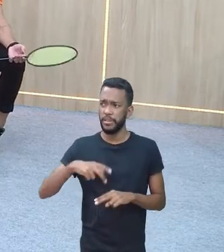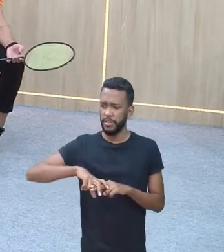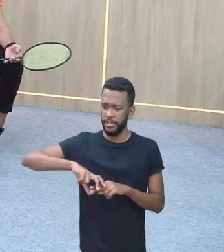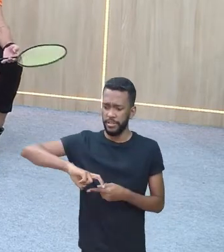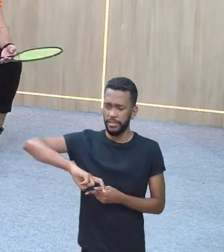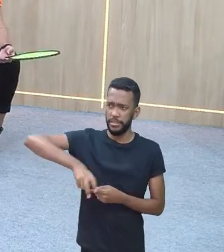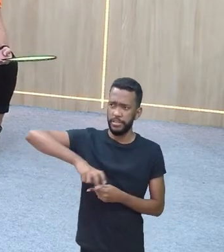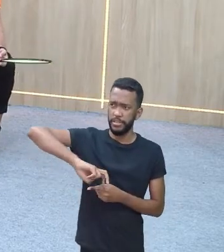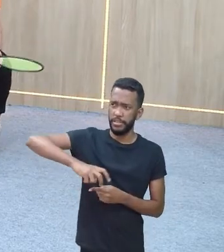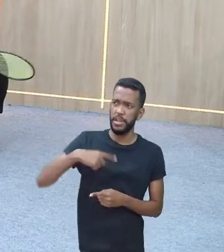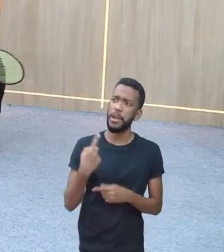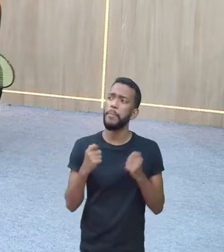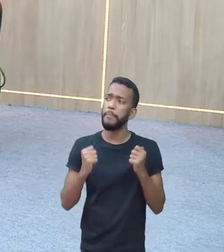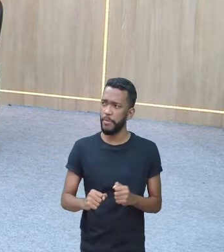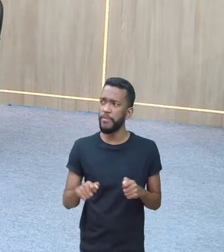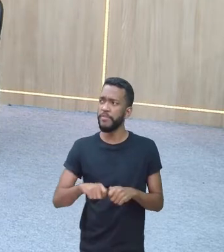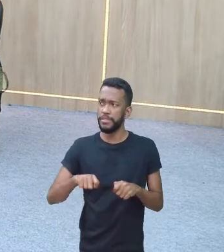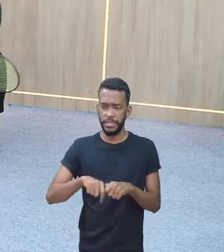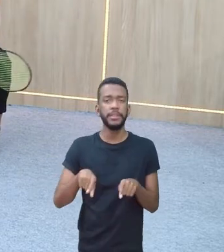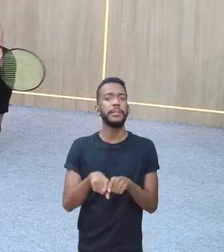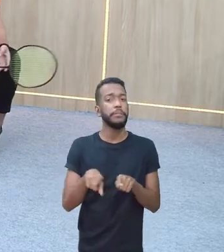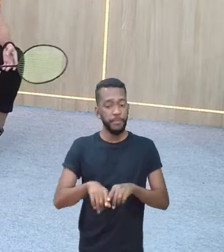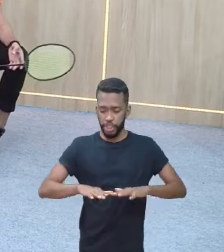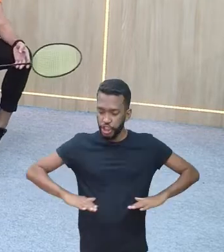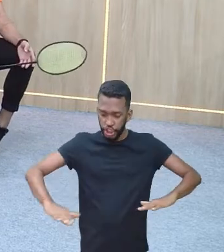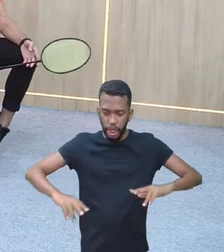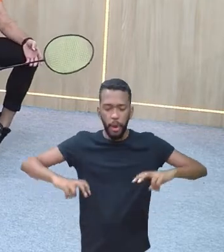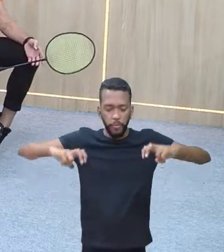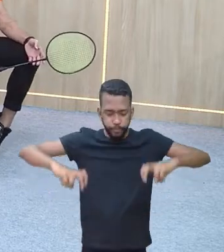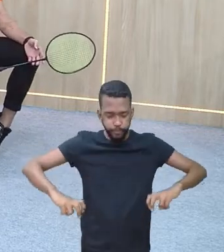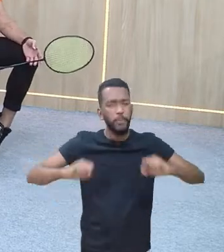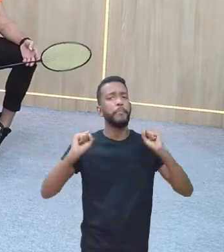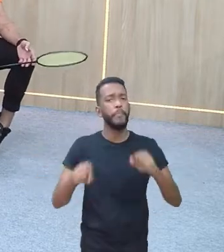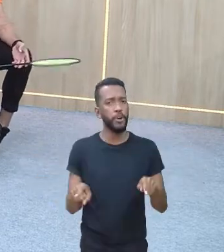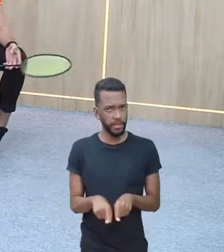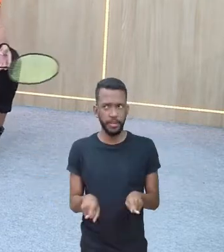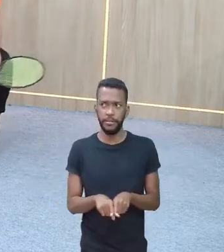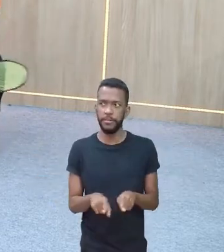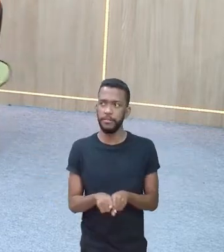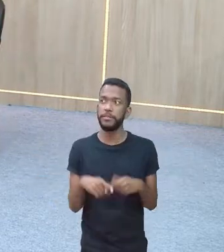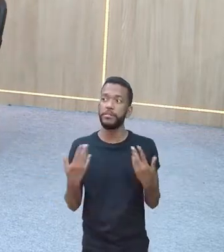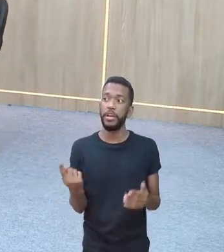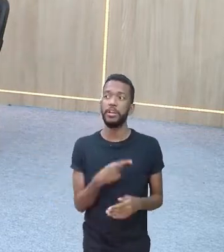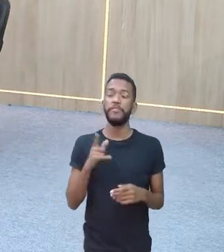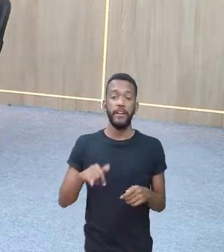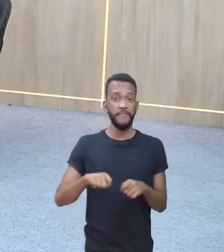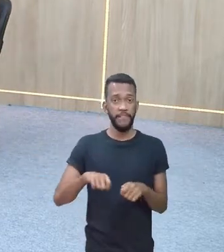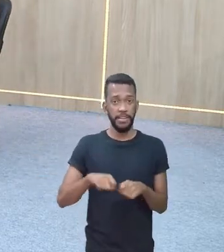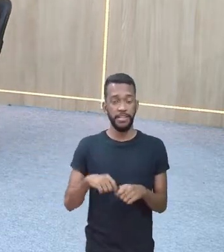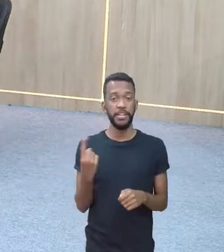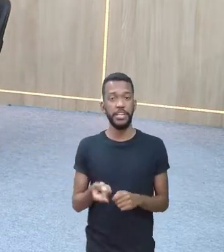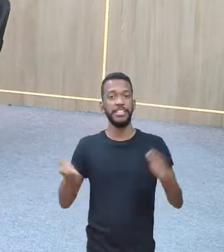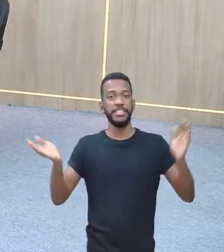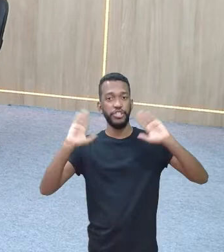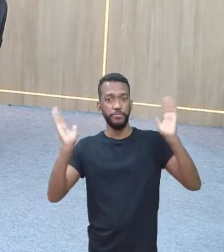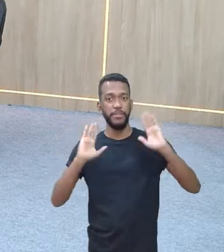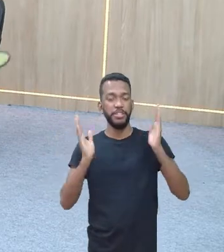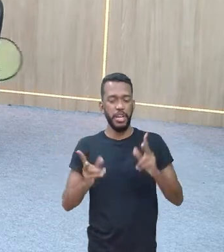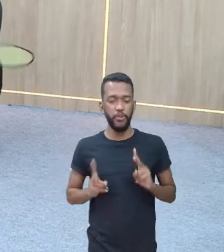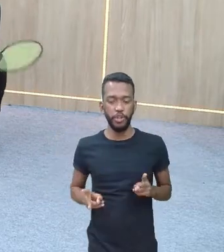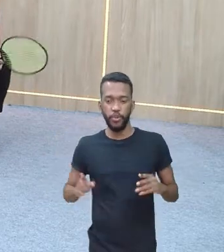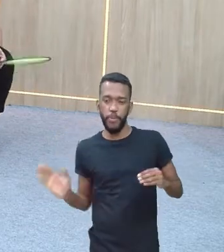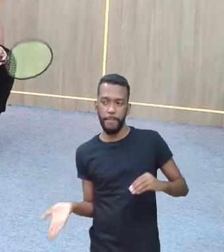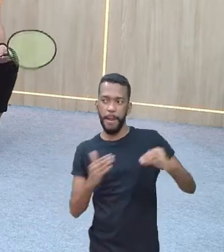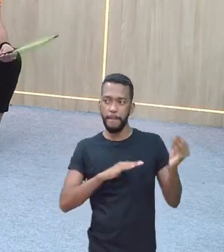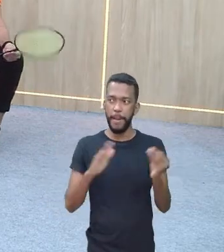de rodinha, a gente pode fazer sentado No também. Né? chão, do mesmo jeito, não tem problema. Então a gente vai fazendo aqui, enquanto a gente se despede, a gente continua